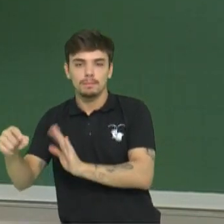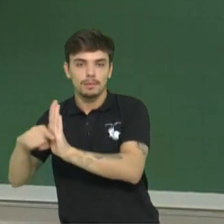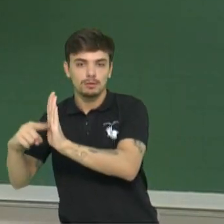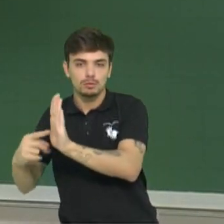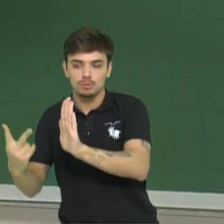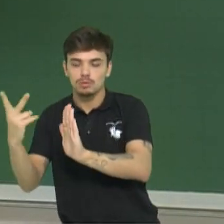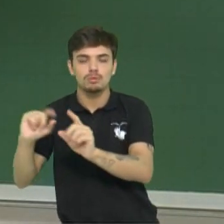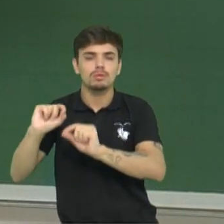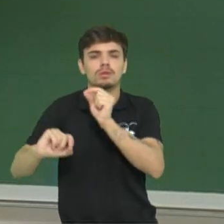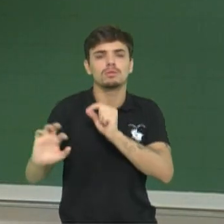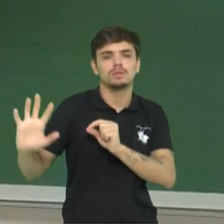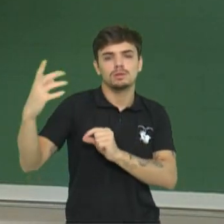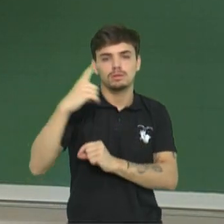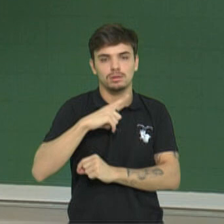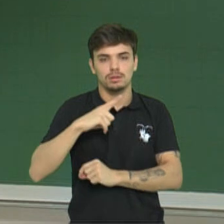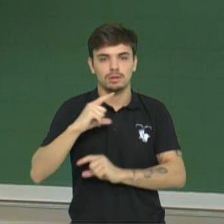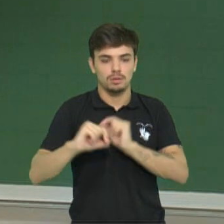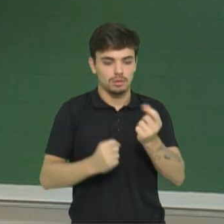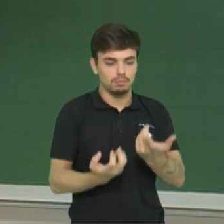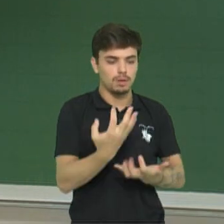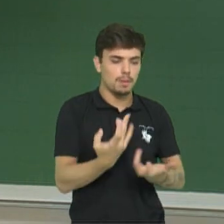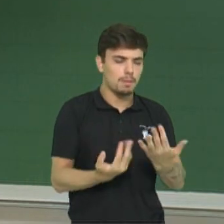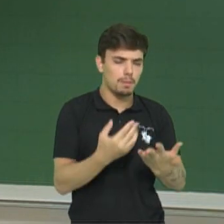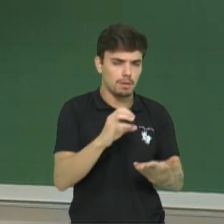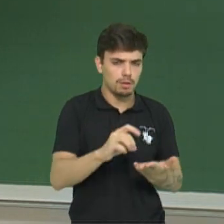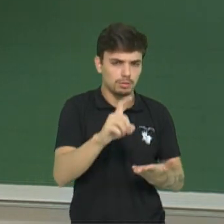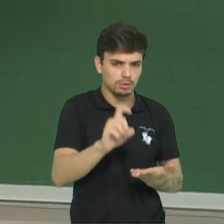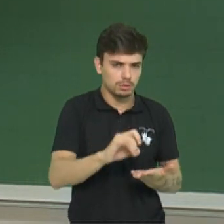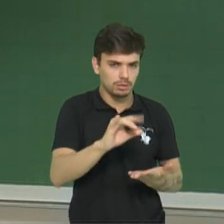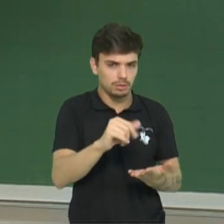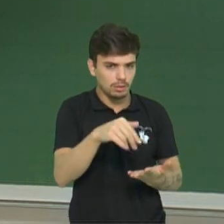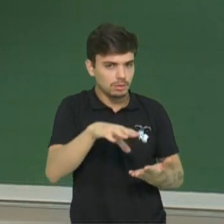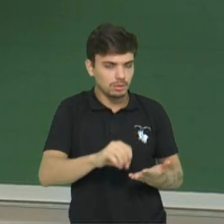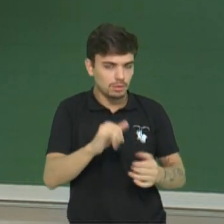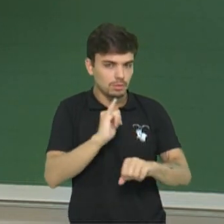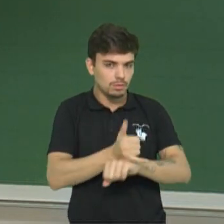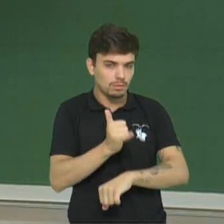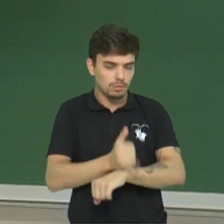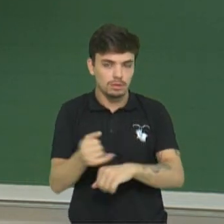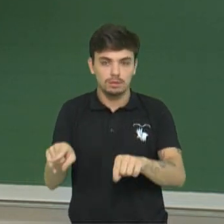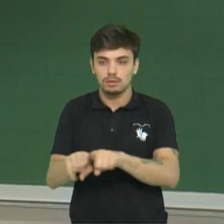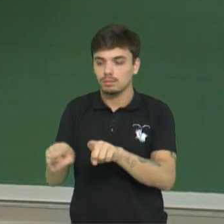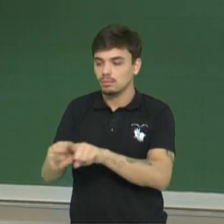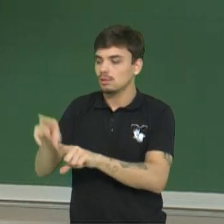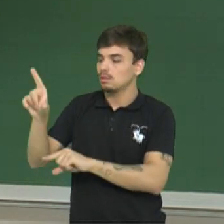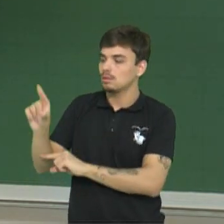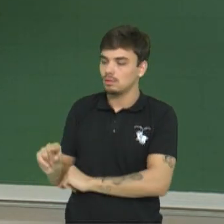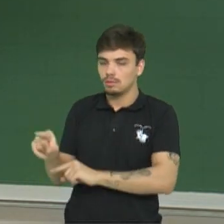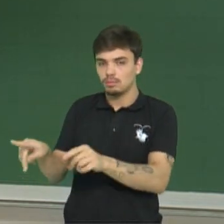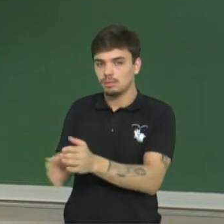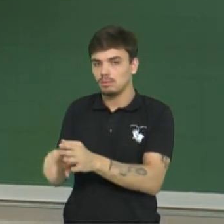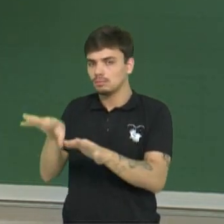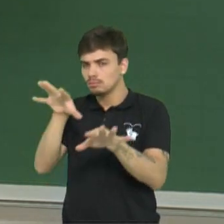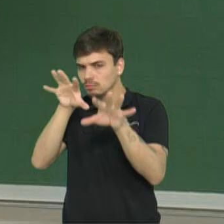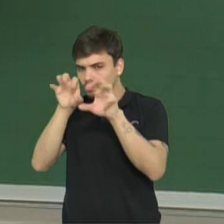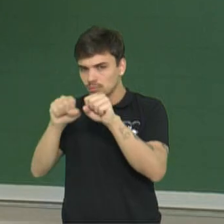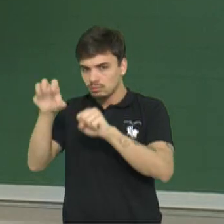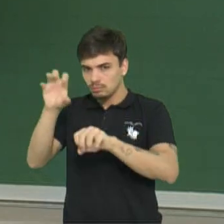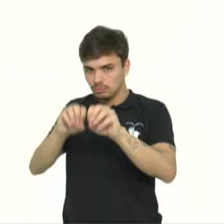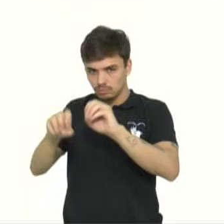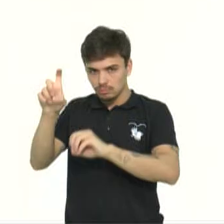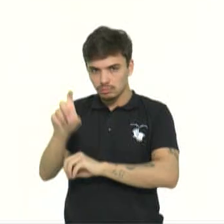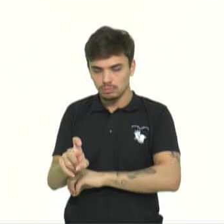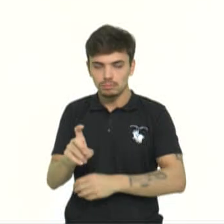está acontecendo aqui? Então tem oxidação, ok, do ferro e redução do oxigênio. Sabendo